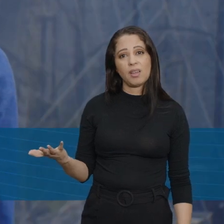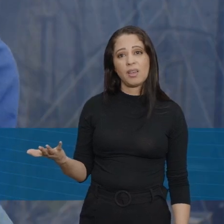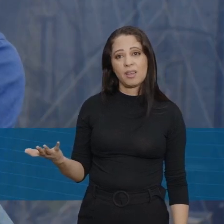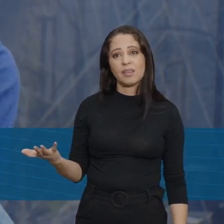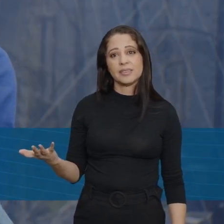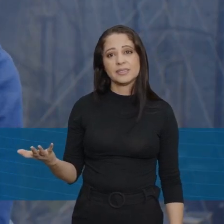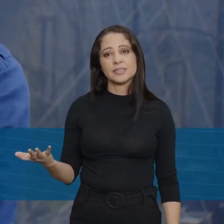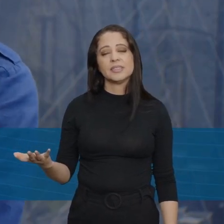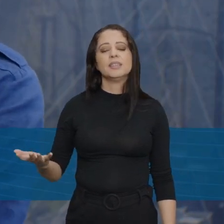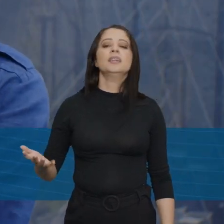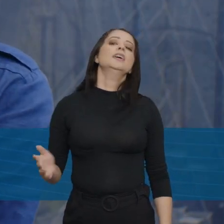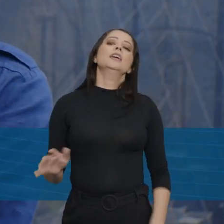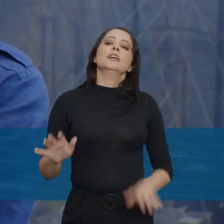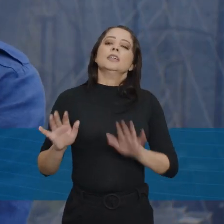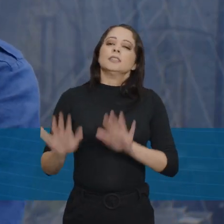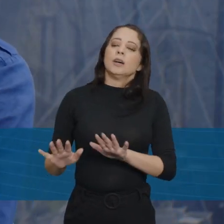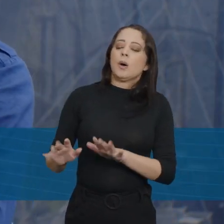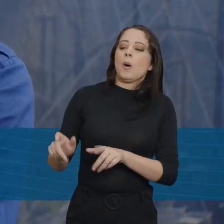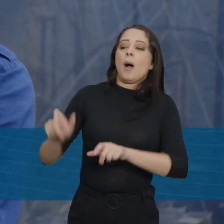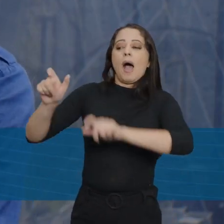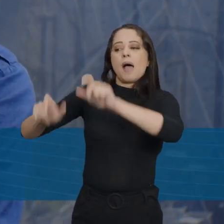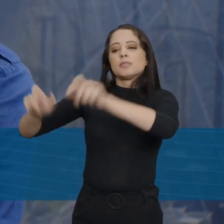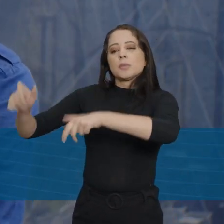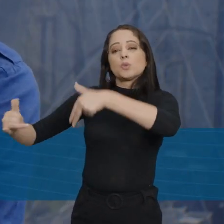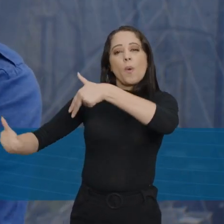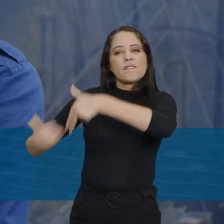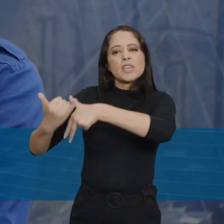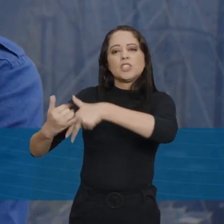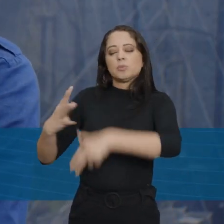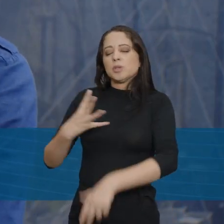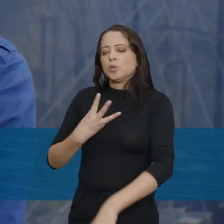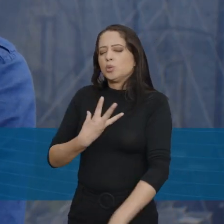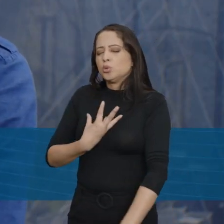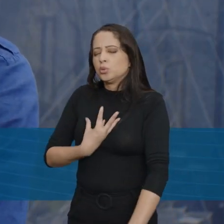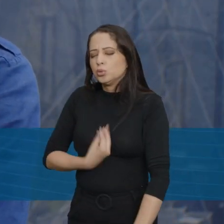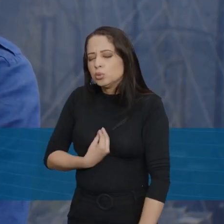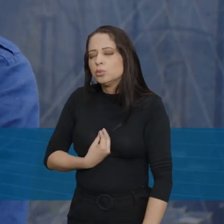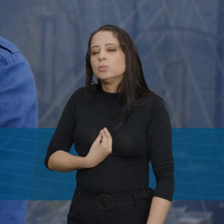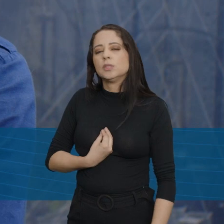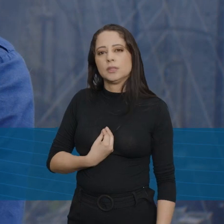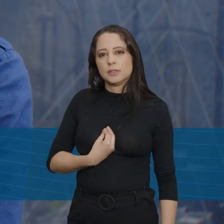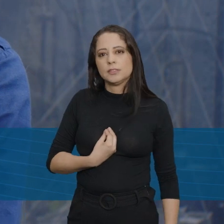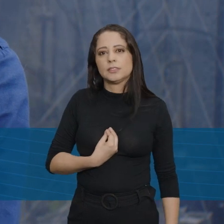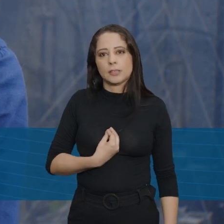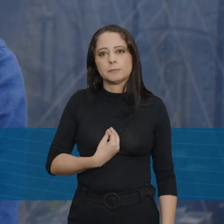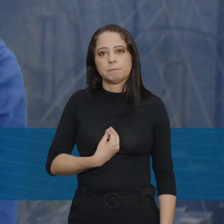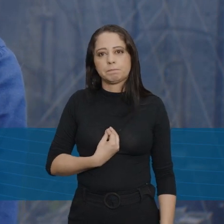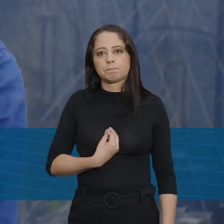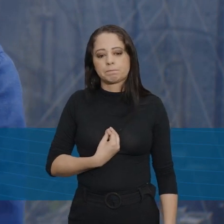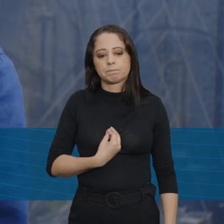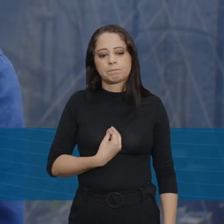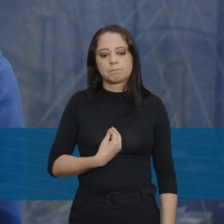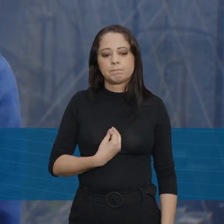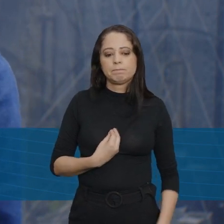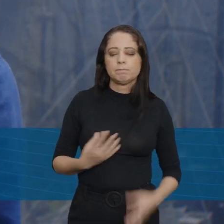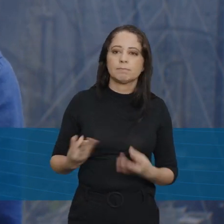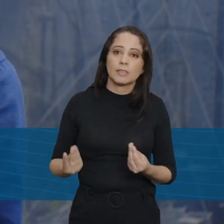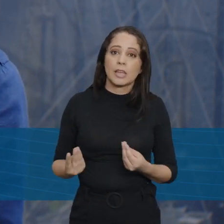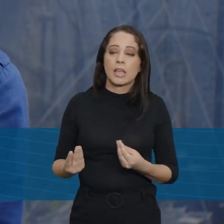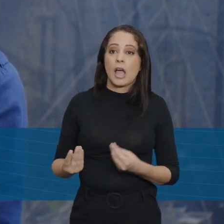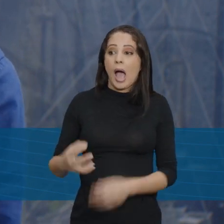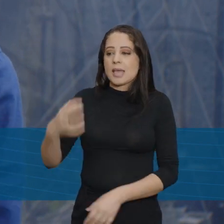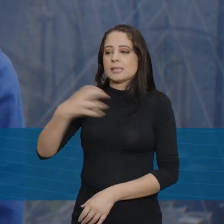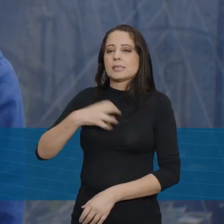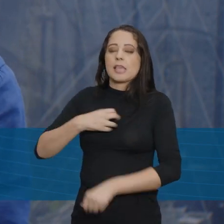porque vivencia outras situações que acabam reafirmando esse problema, ou então ela acaba tendo